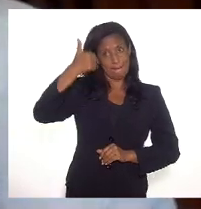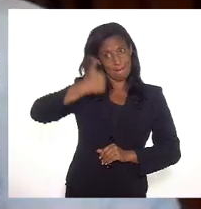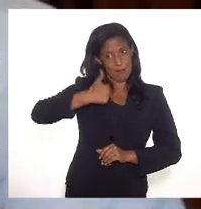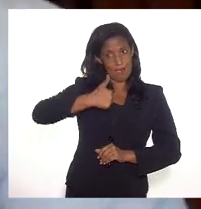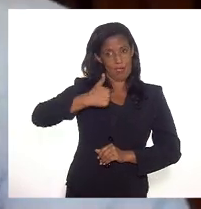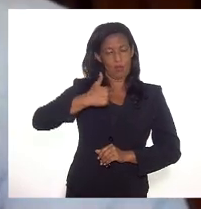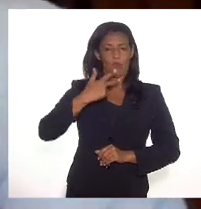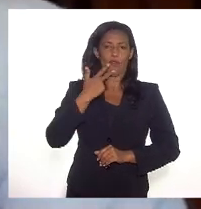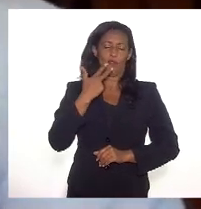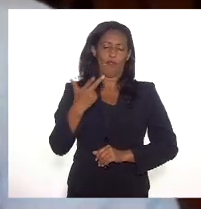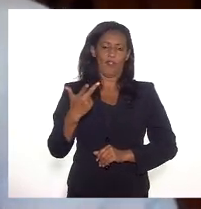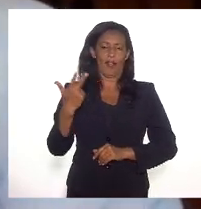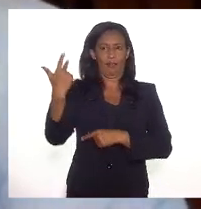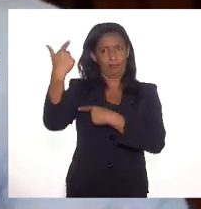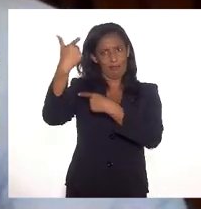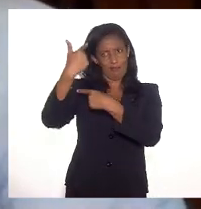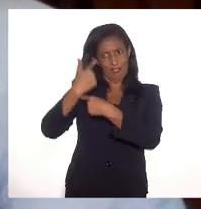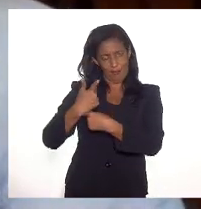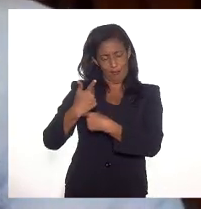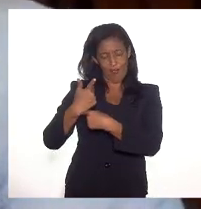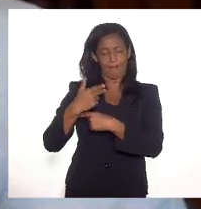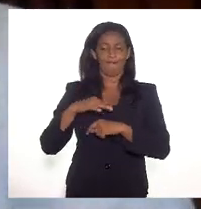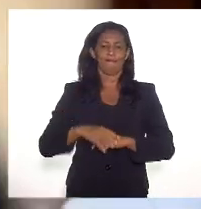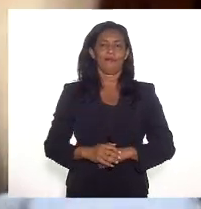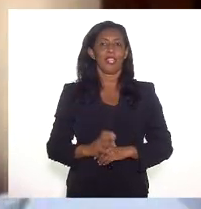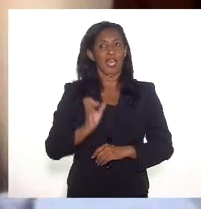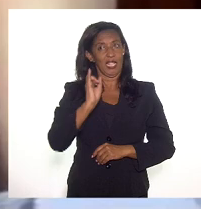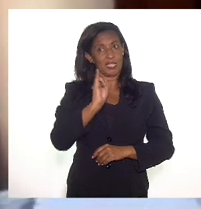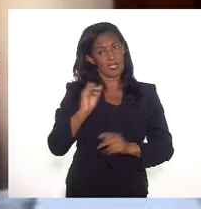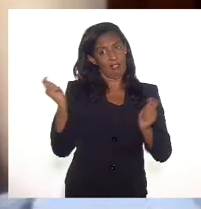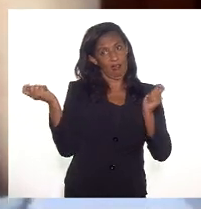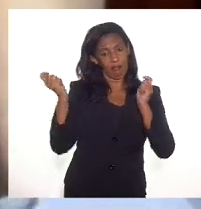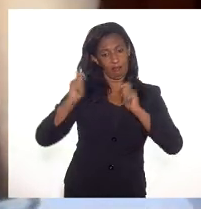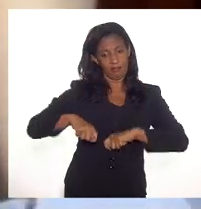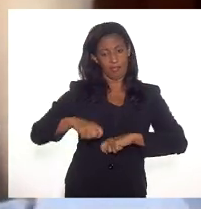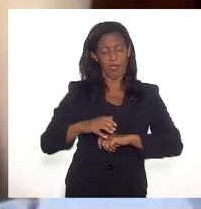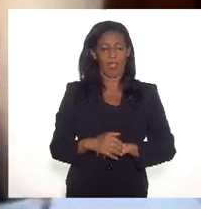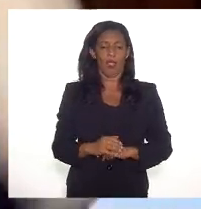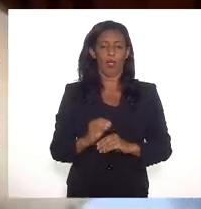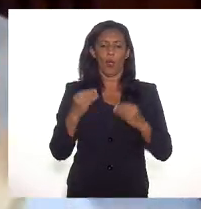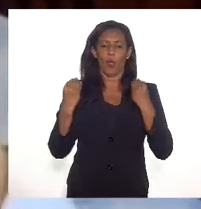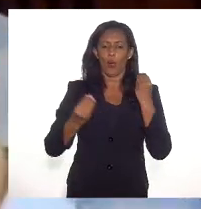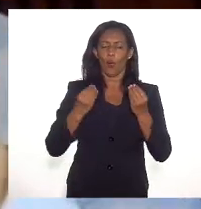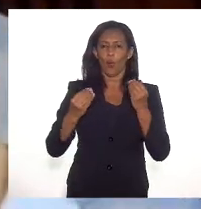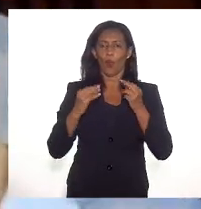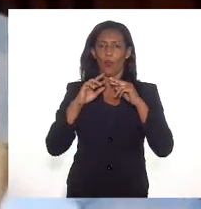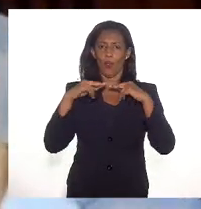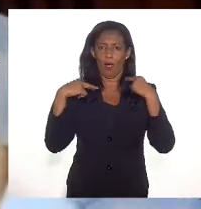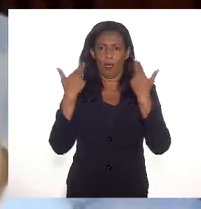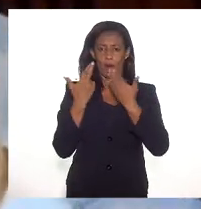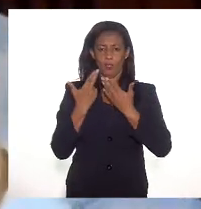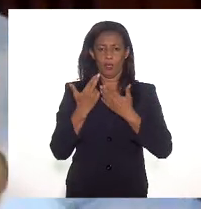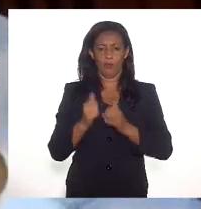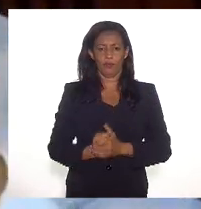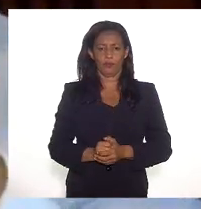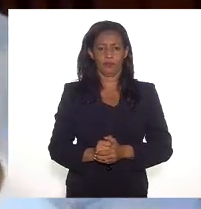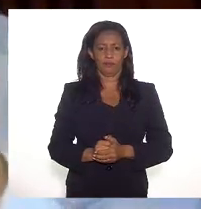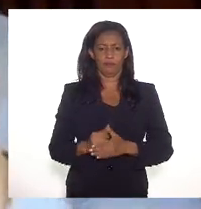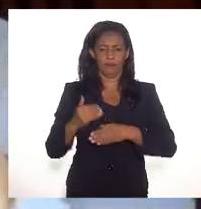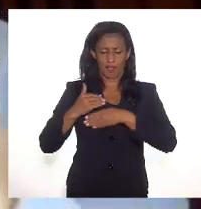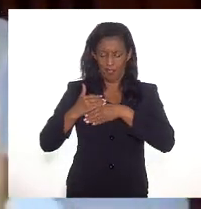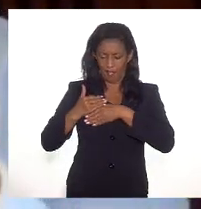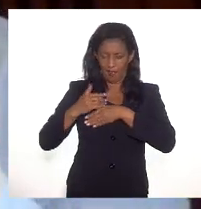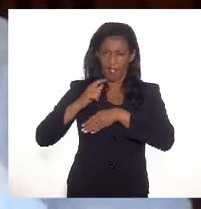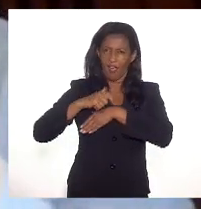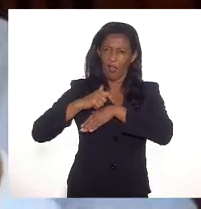TV e aí, dentro das possibilidades, como a sessão está ainda até uma... A gente avançar um